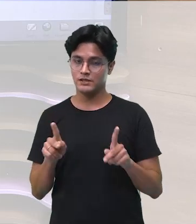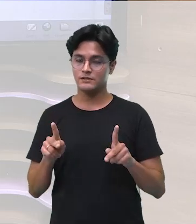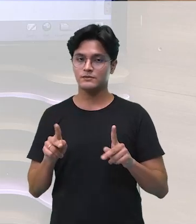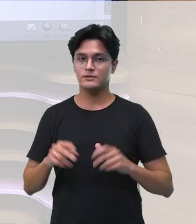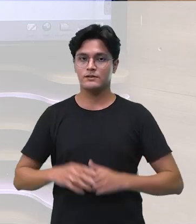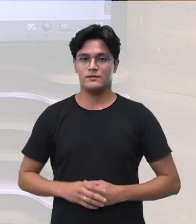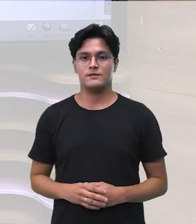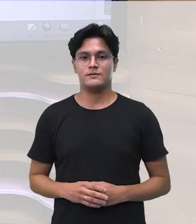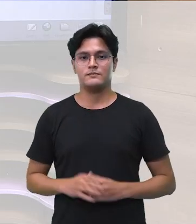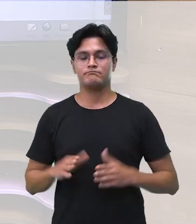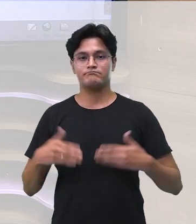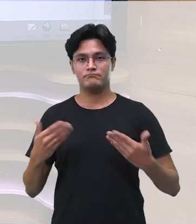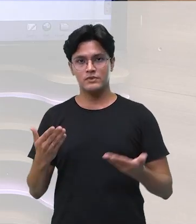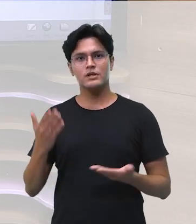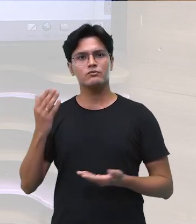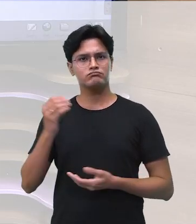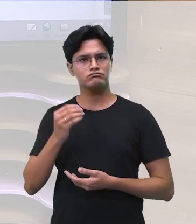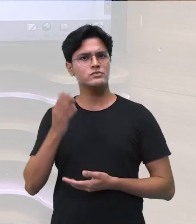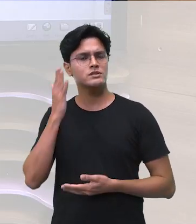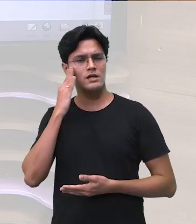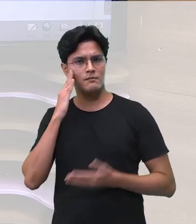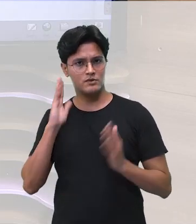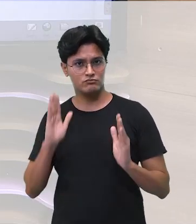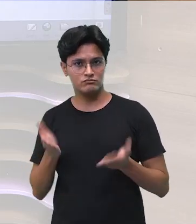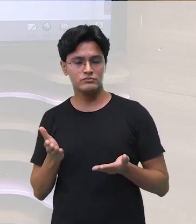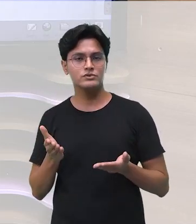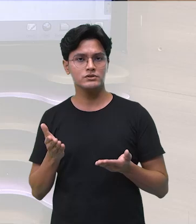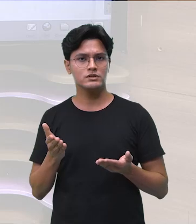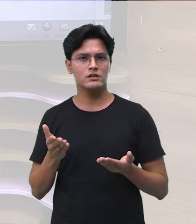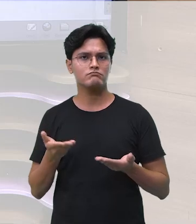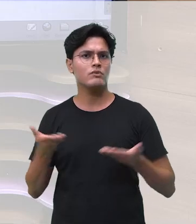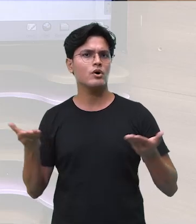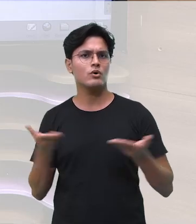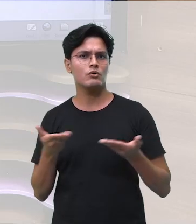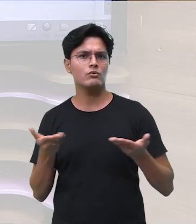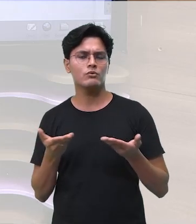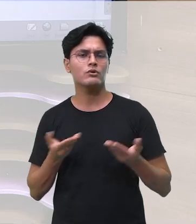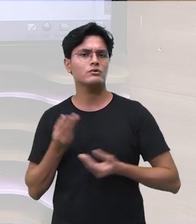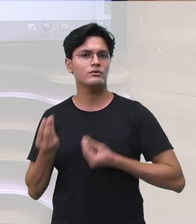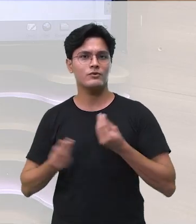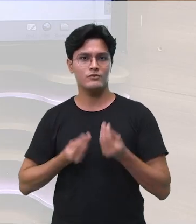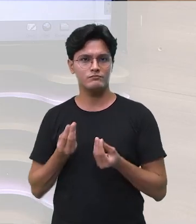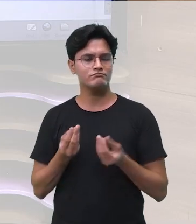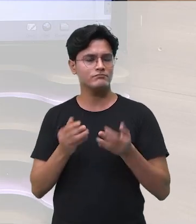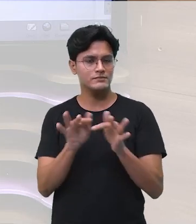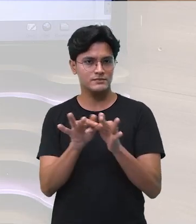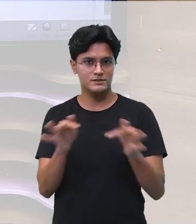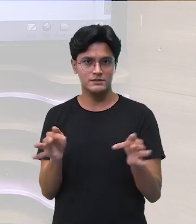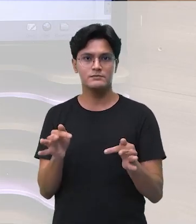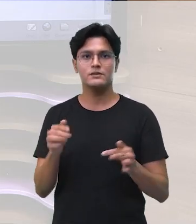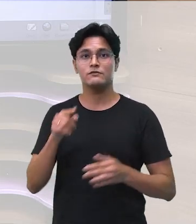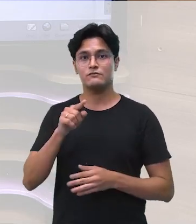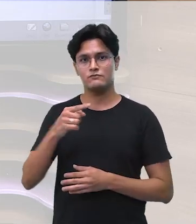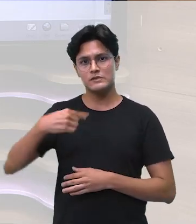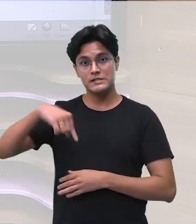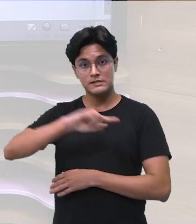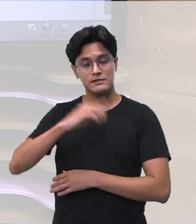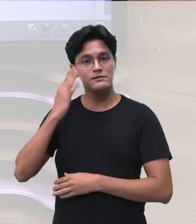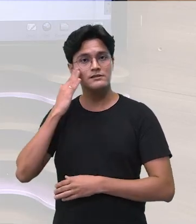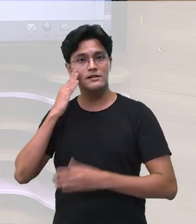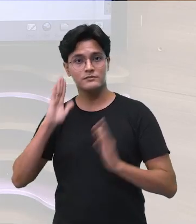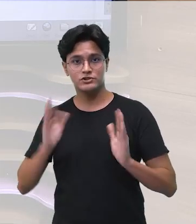Bom, partindo desse princípio, qual é o raciocínio que nós vamos utilizar? Olha só como é simples. Você já sabe que os dois têm que